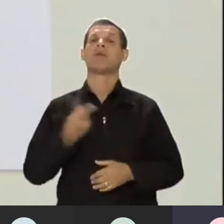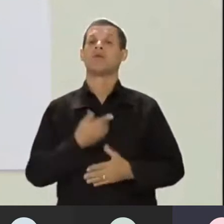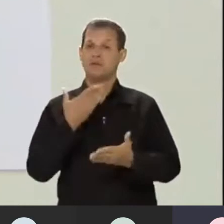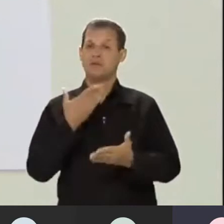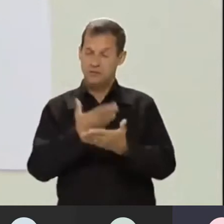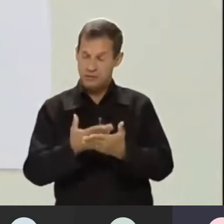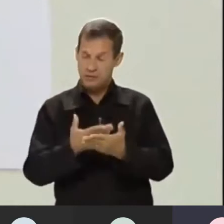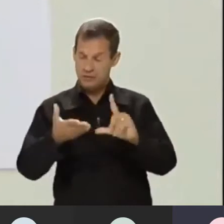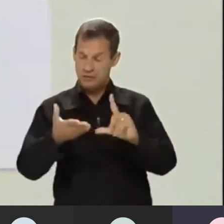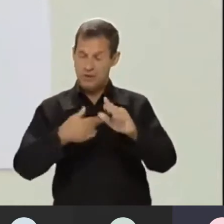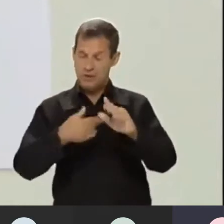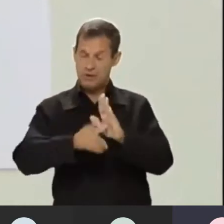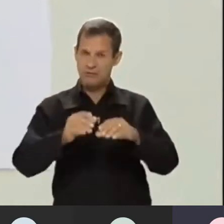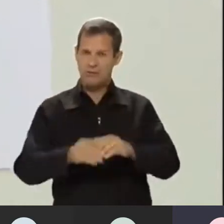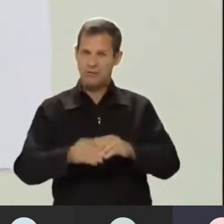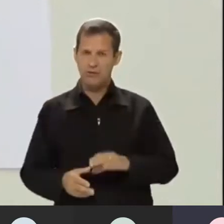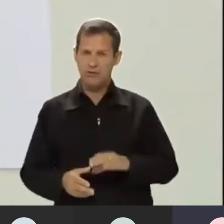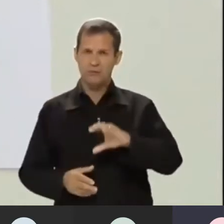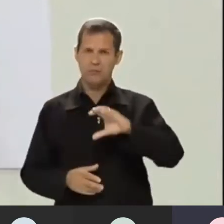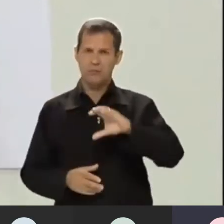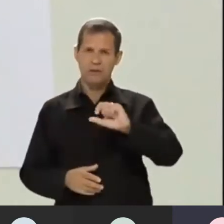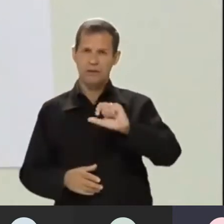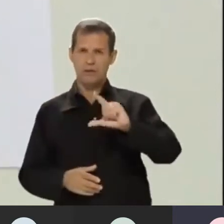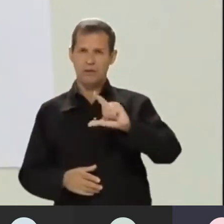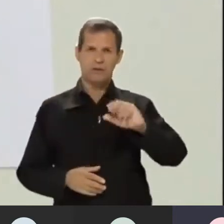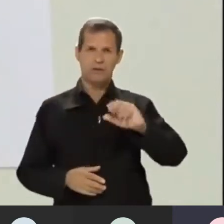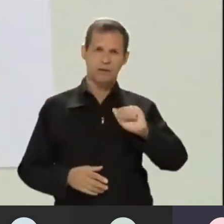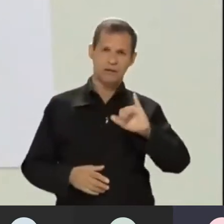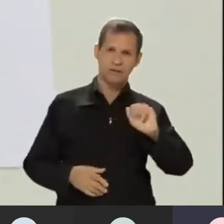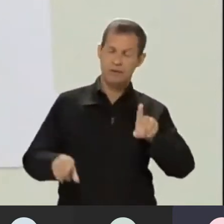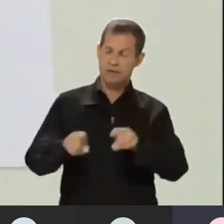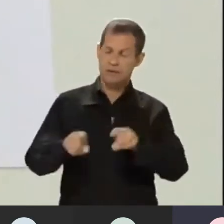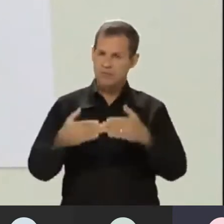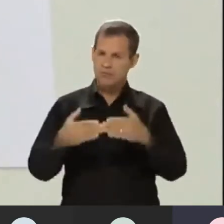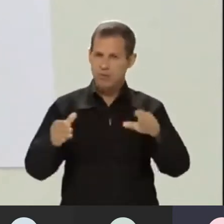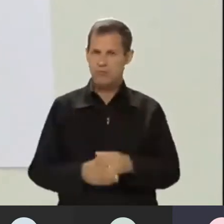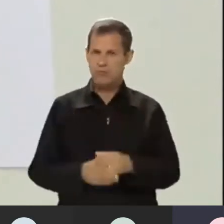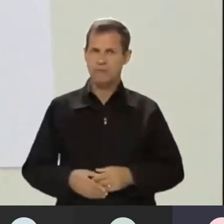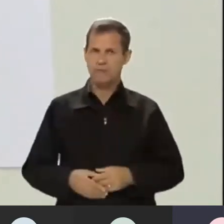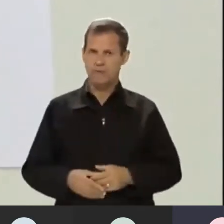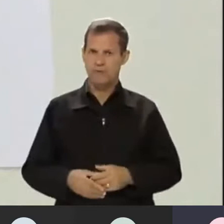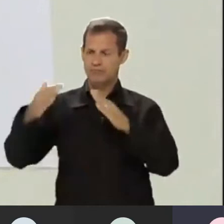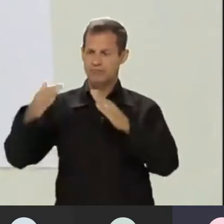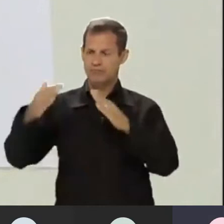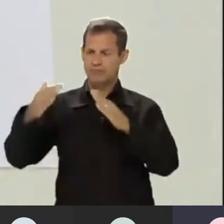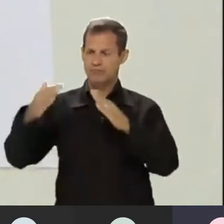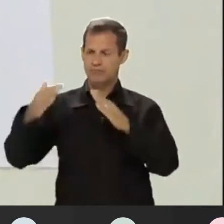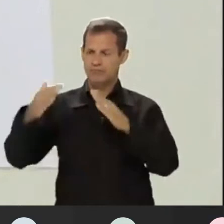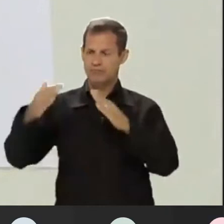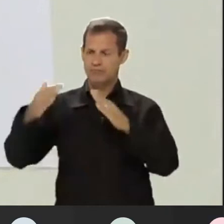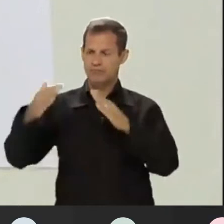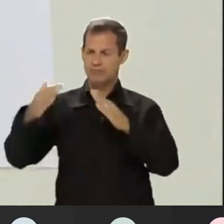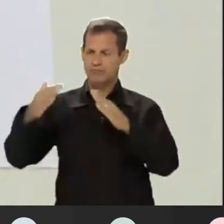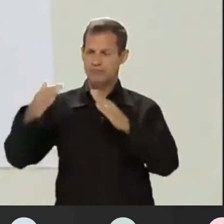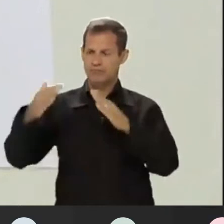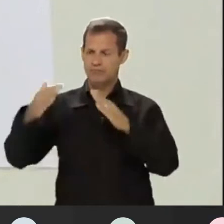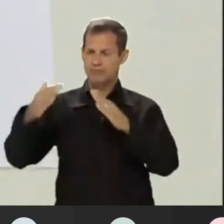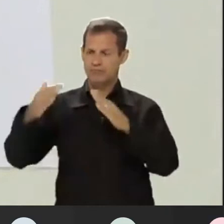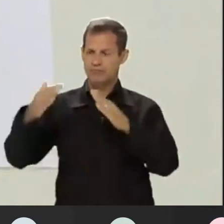a gente já viu isso na nossa aula anterior, em uma clarabóia, que é essa abertura na minha cobertura que vai permitir